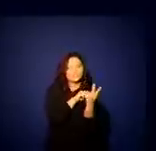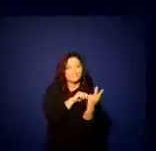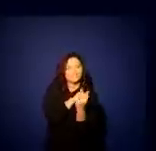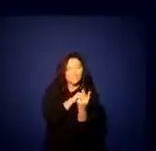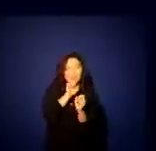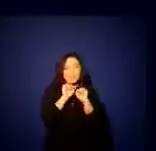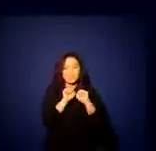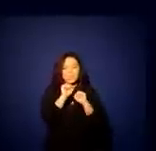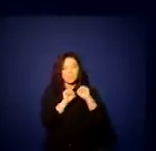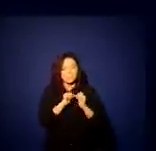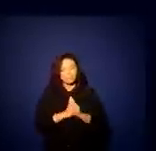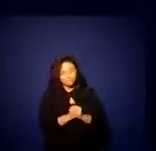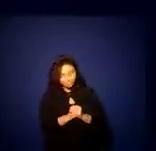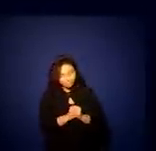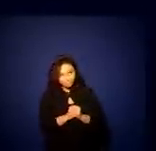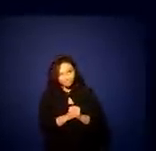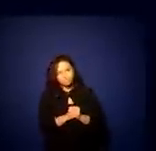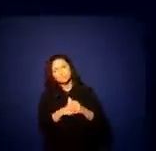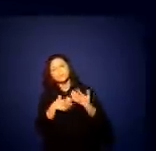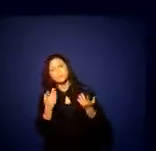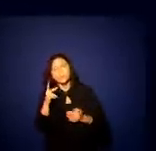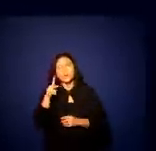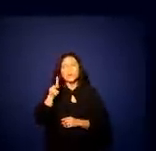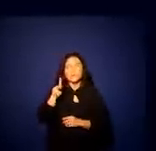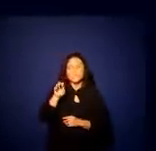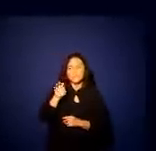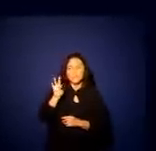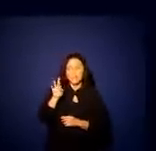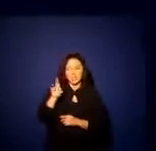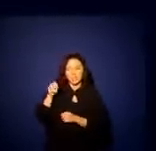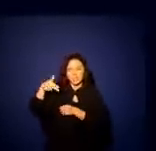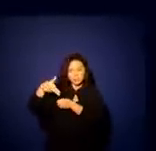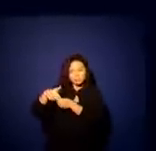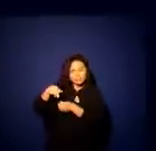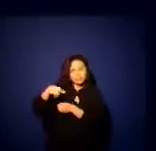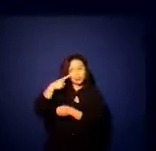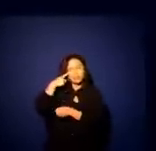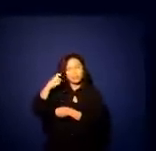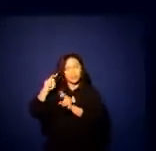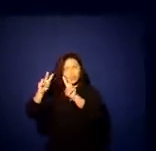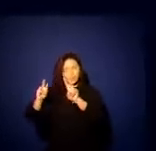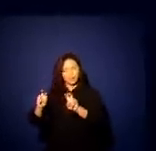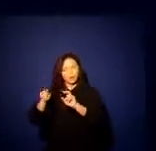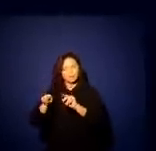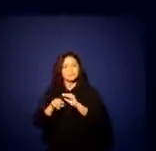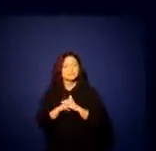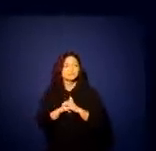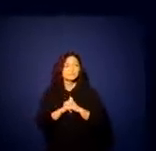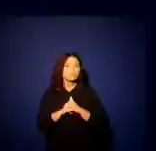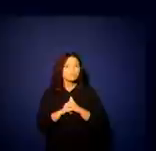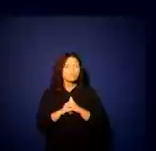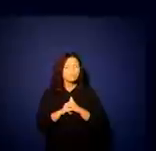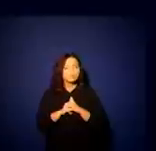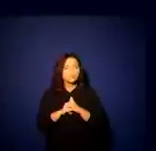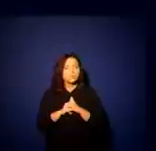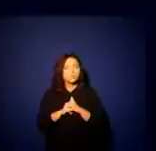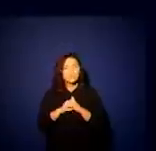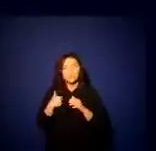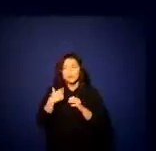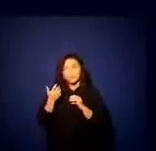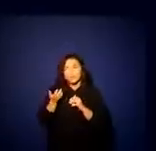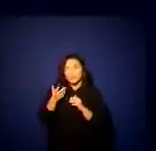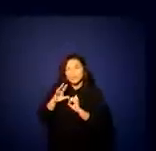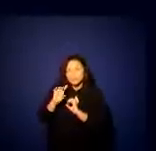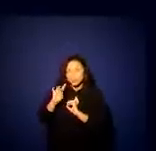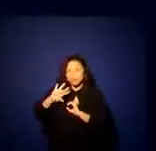alguém quer adicionar mais uma coisa o Petro acho que Petra não tem a maior interessante eu acho que não tem muito adicionar mas